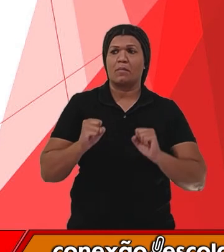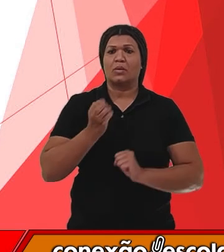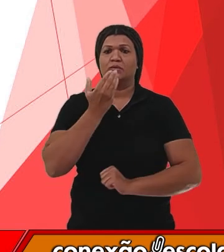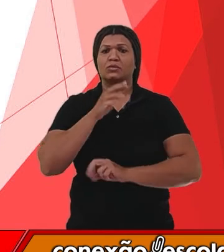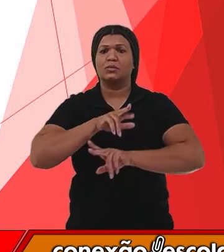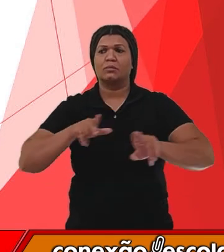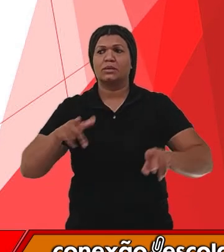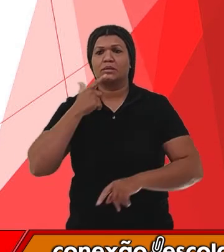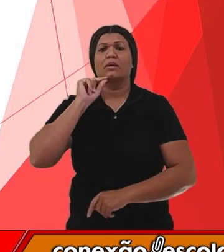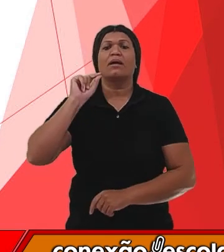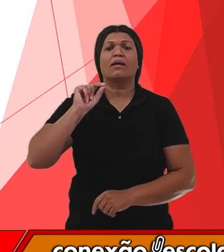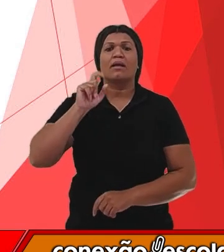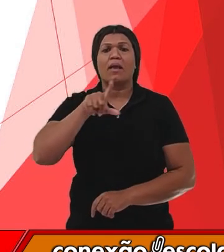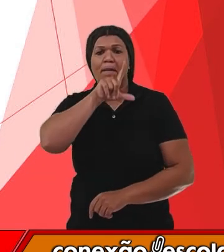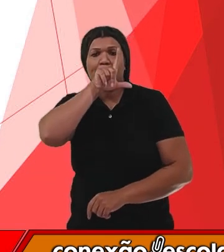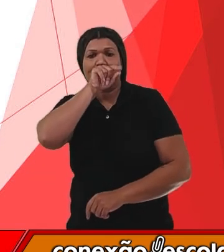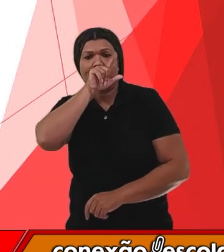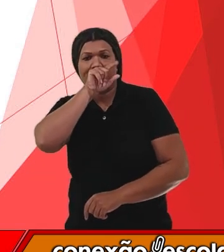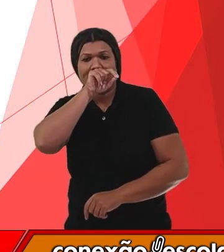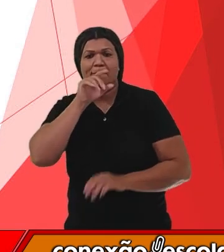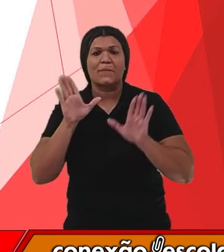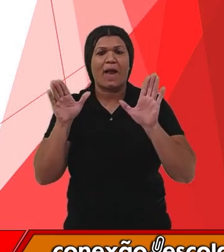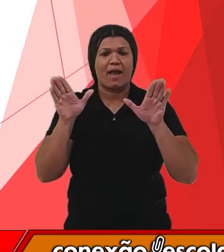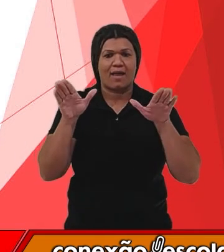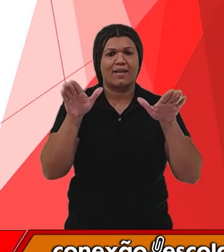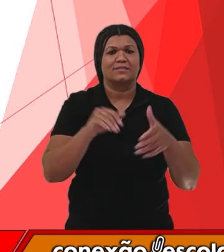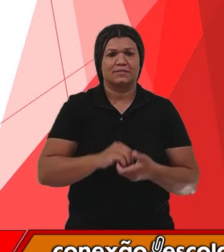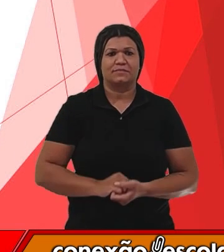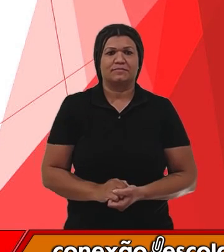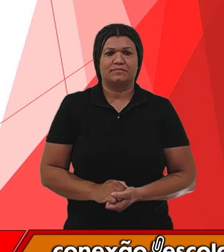quem, gente? Os passarinhos.